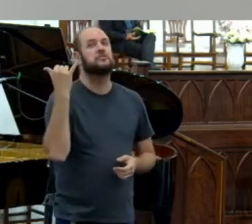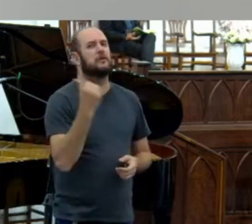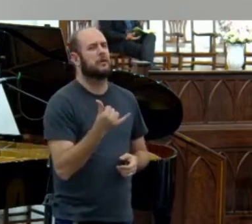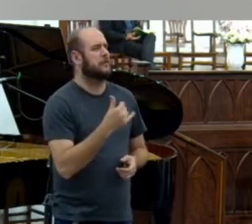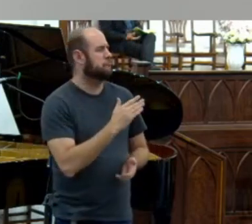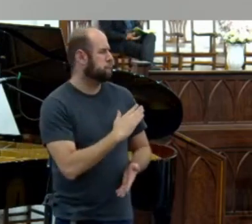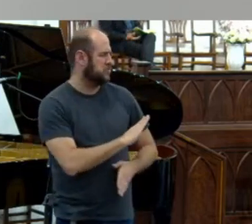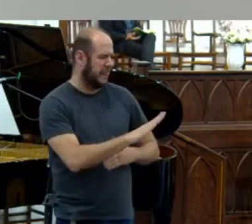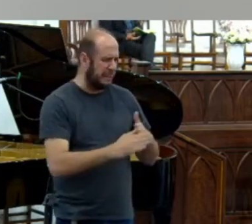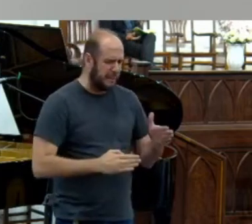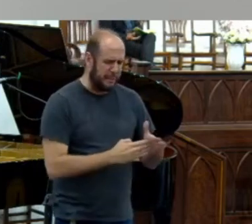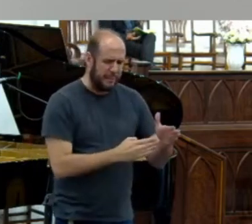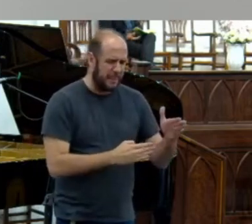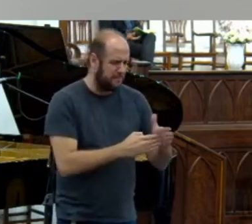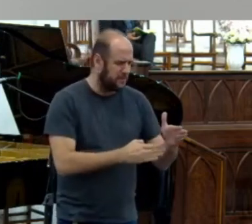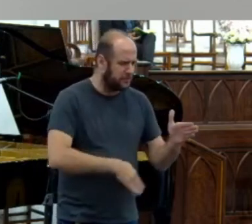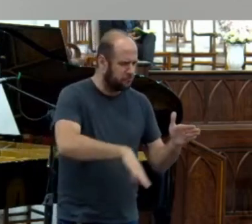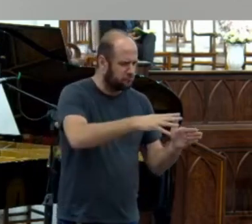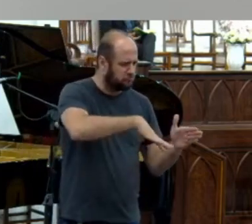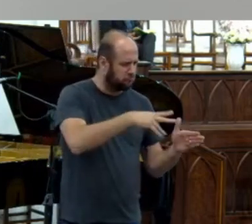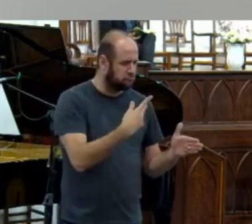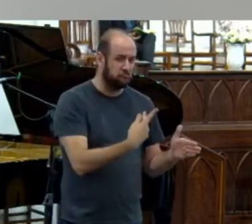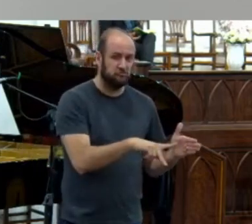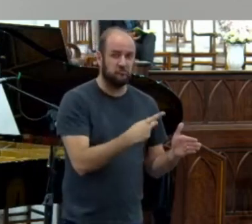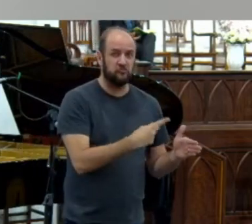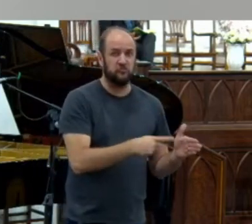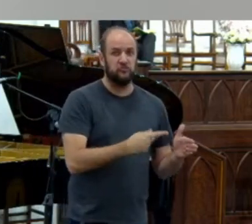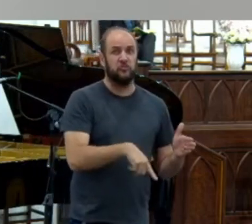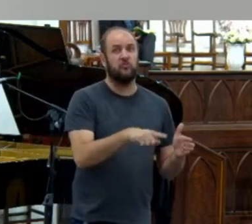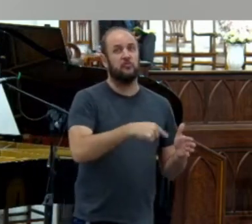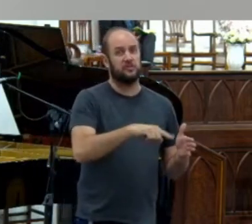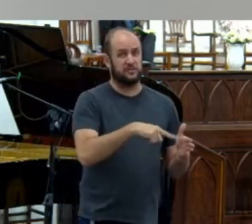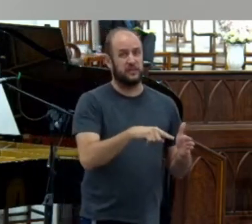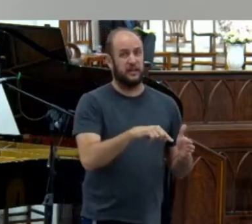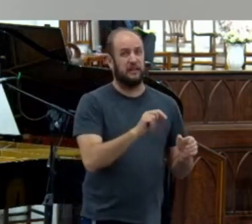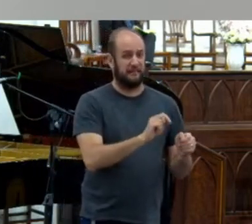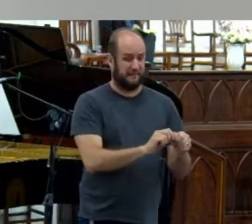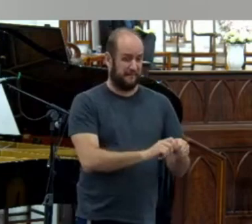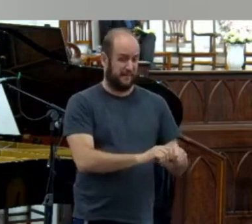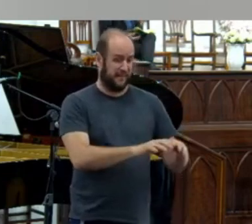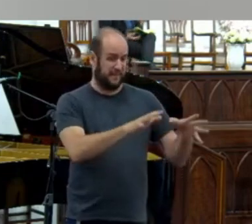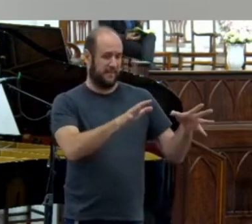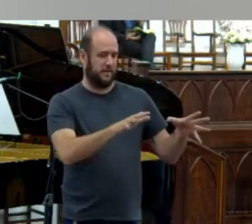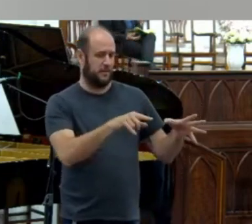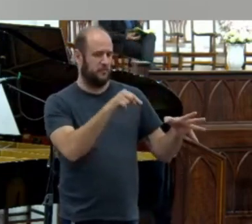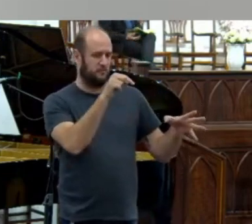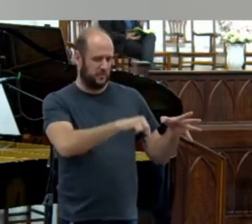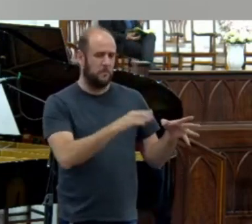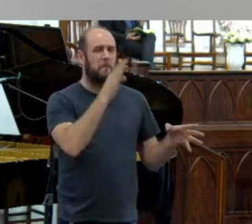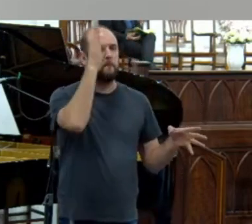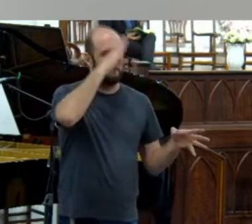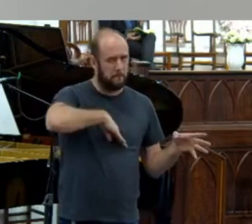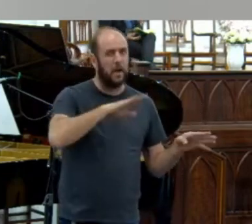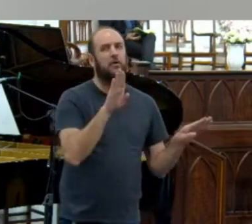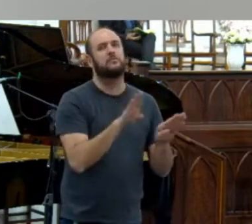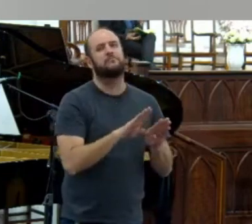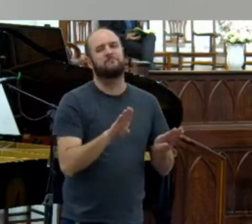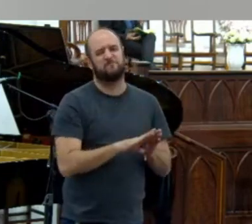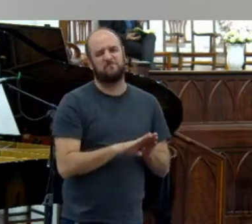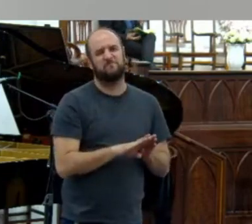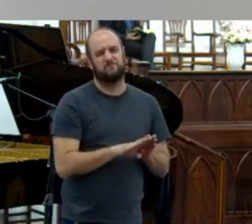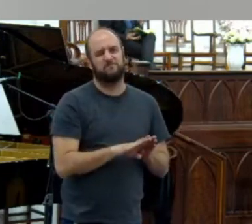tuas limitações provindas do fato de seres criatura, além disso tu és perverso. Tu não